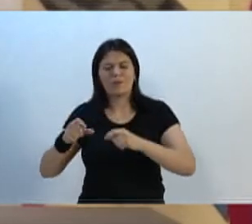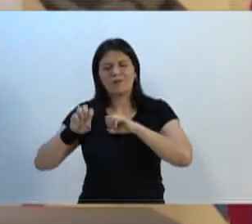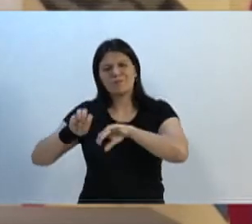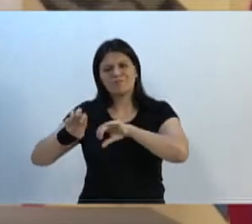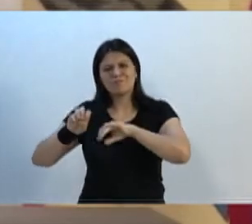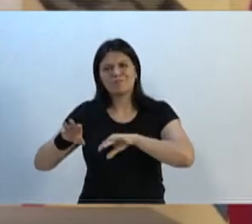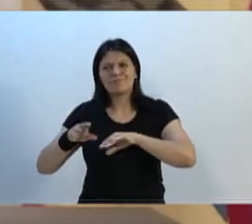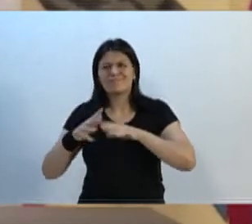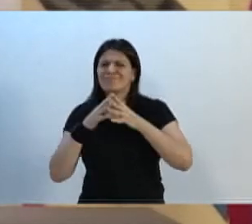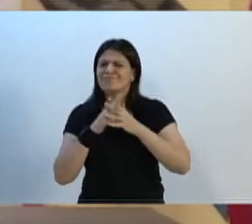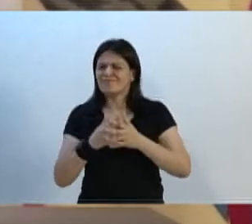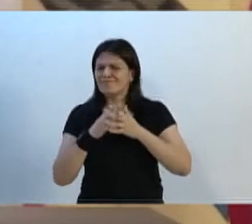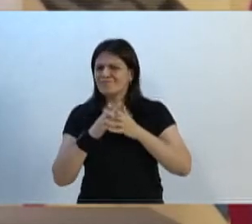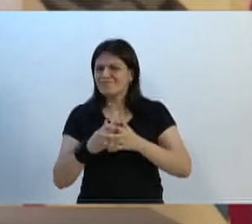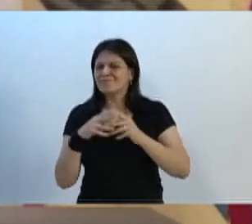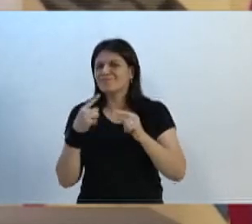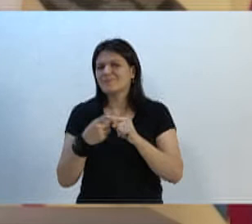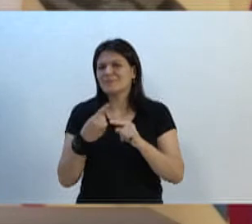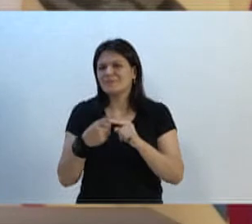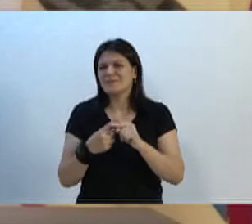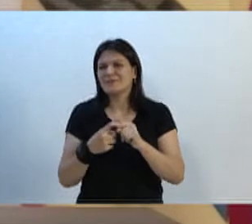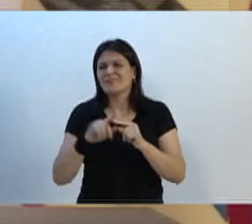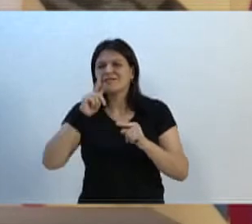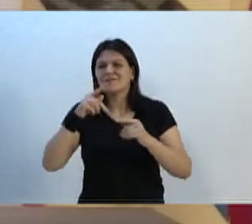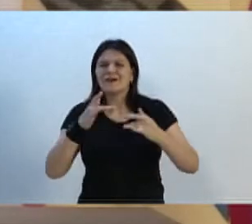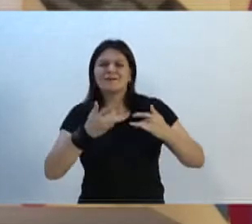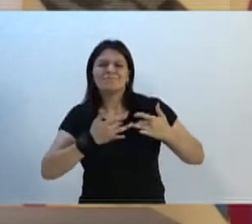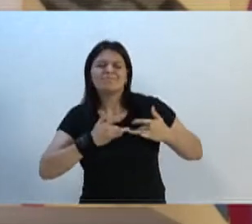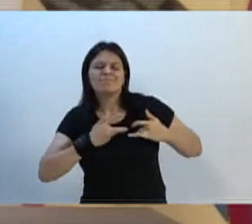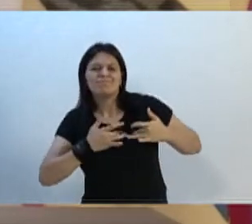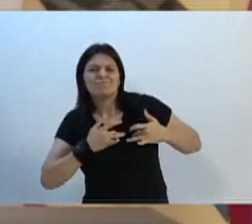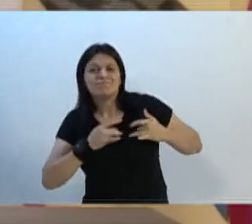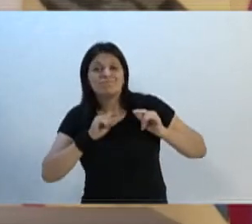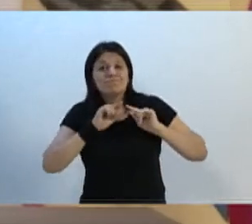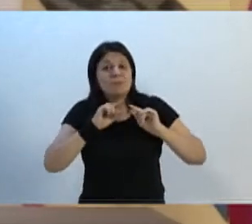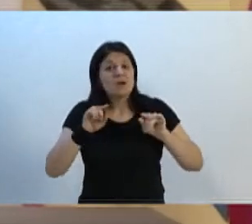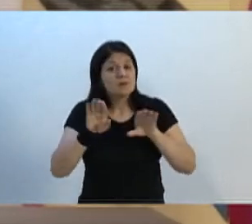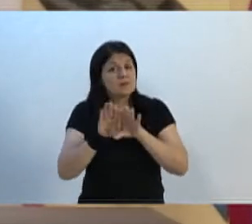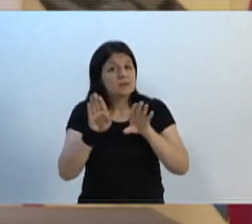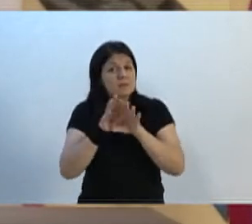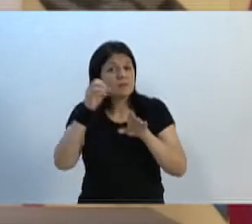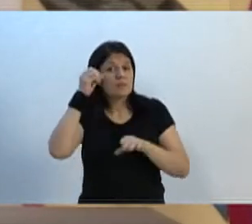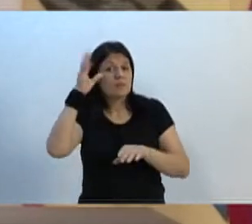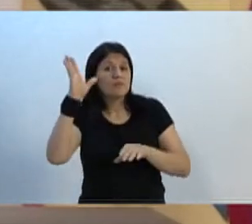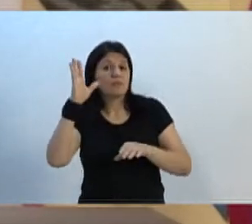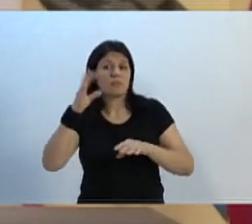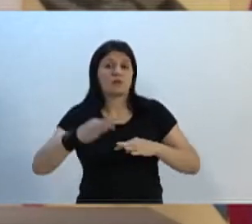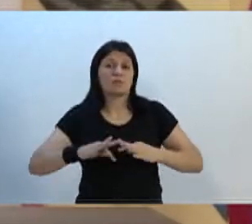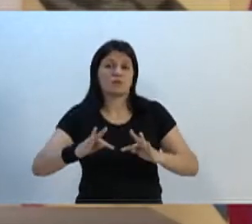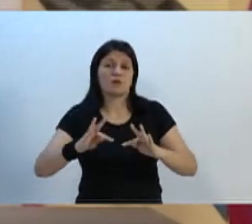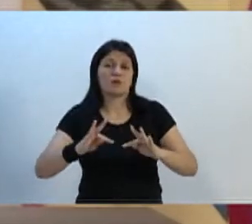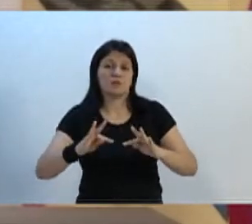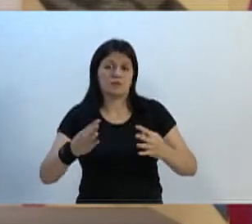meio complicado porque aí a gente fala com paixão mas também com conhecimento técnico